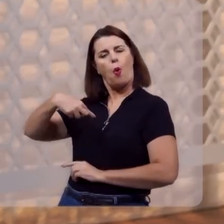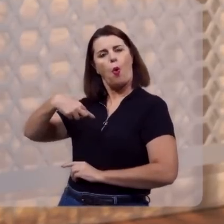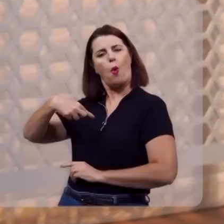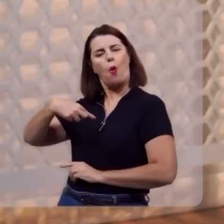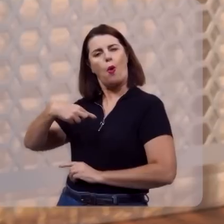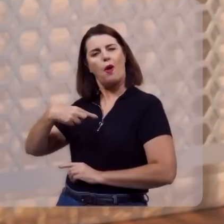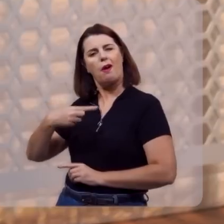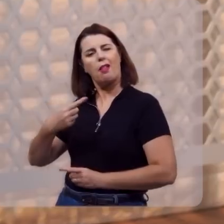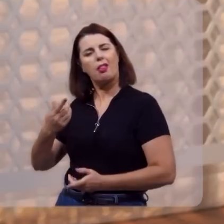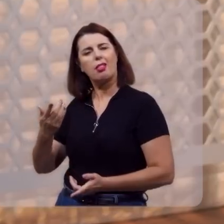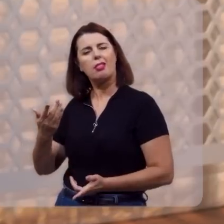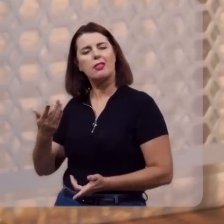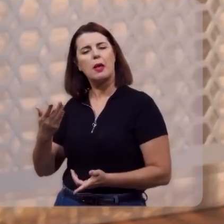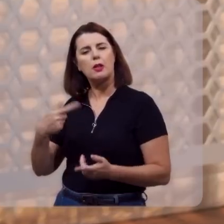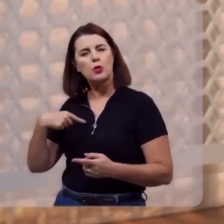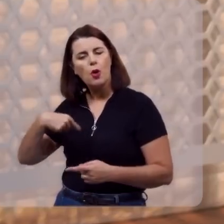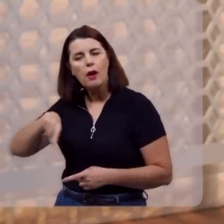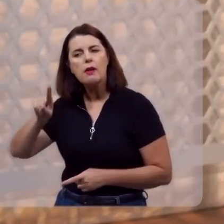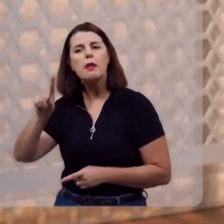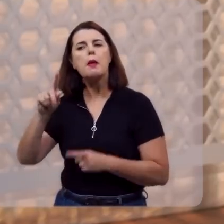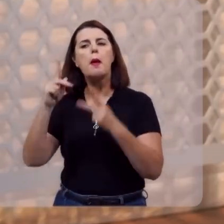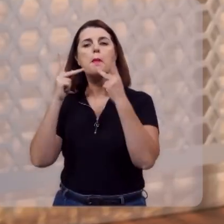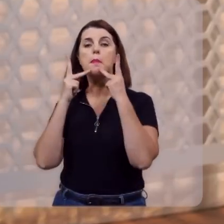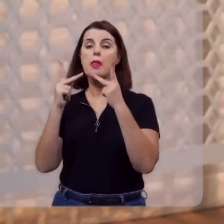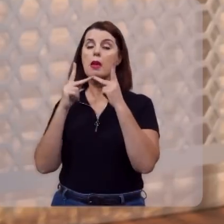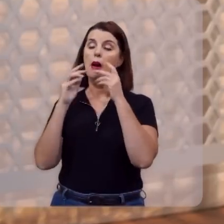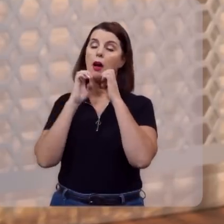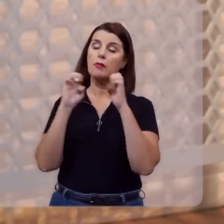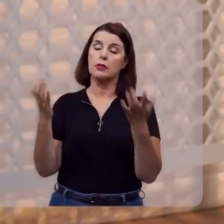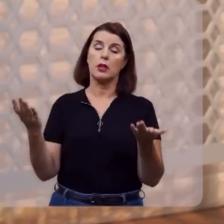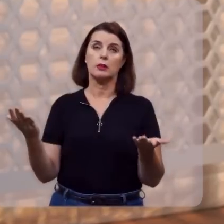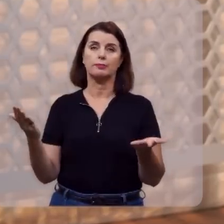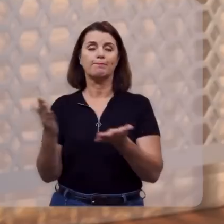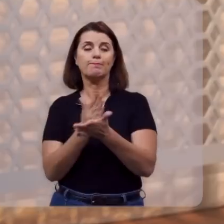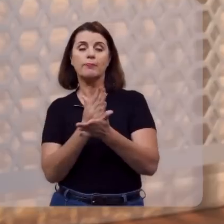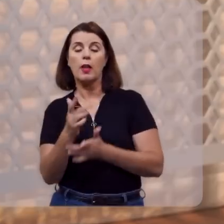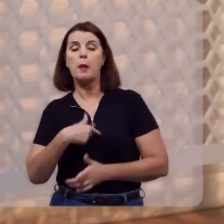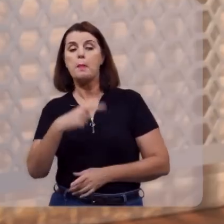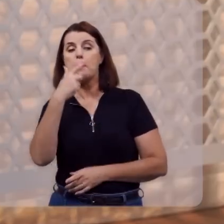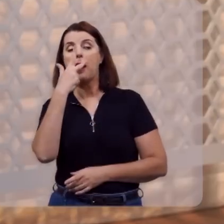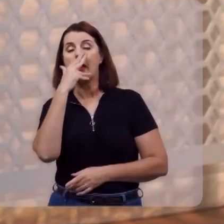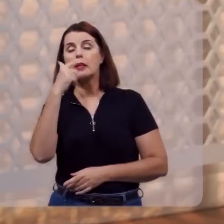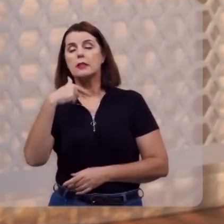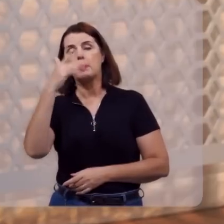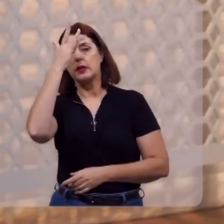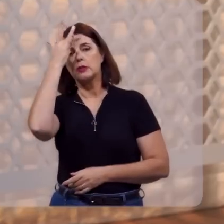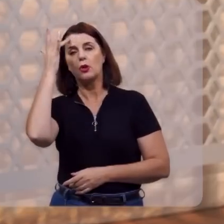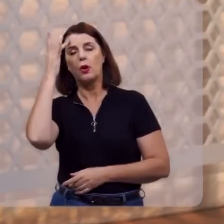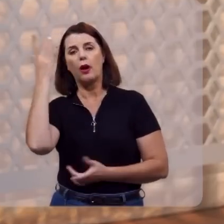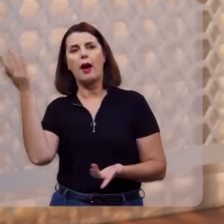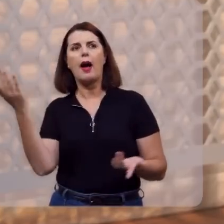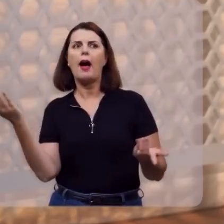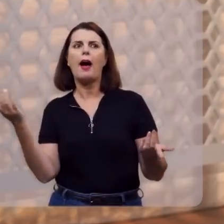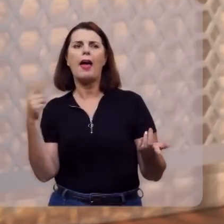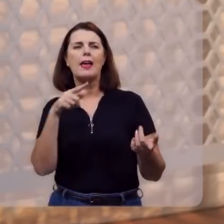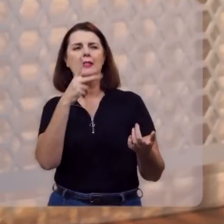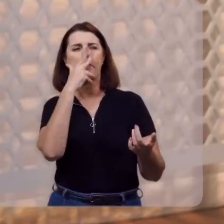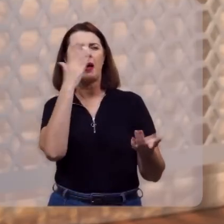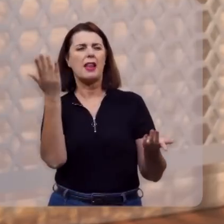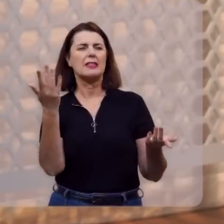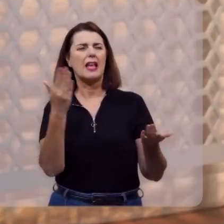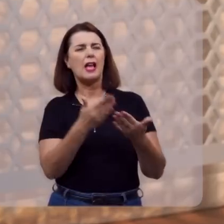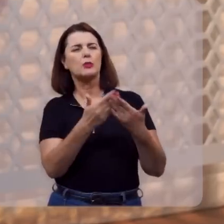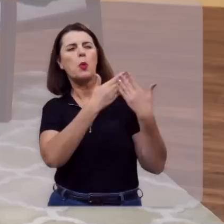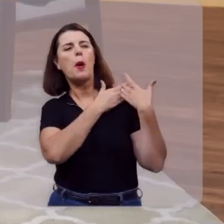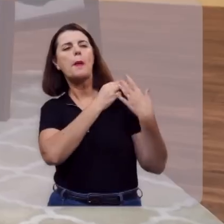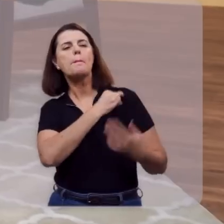o evangelho. Mas a sensação que eu tenho é que muitas vezes as pessoas usam aquela expressão, né, disso é responsabilidade do missionário,